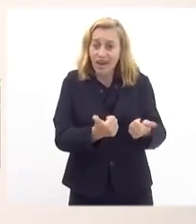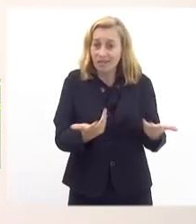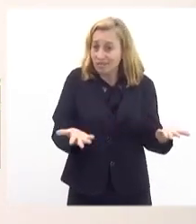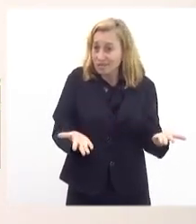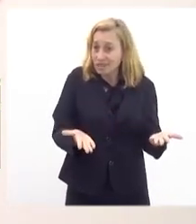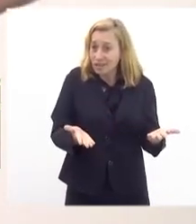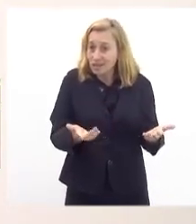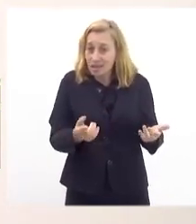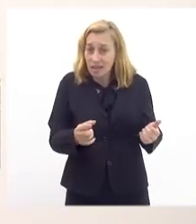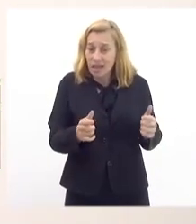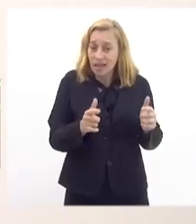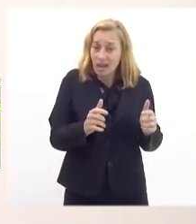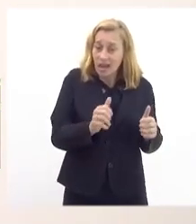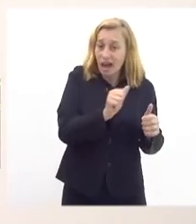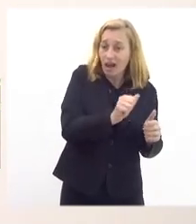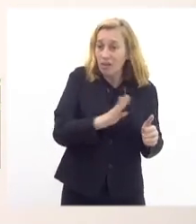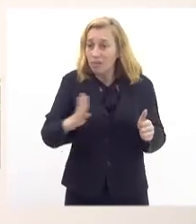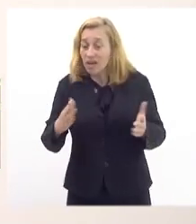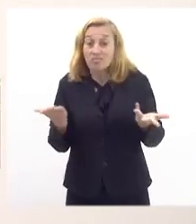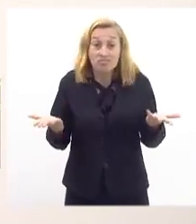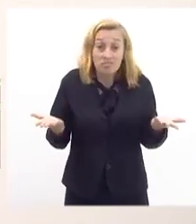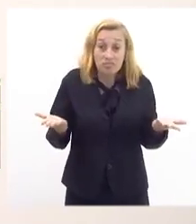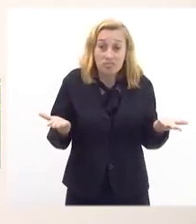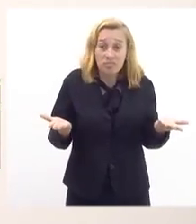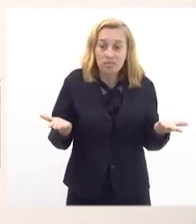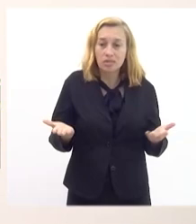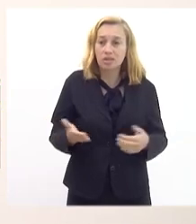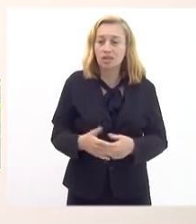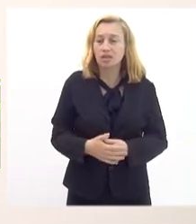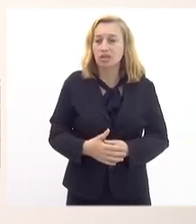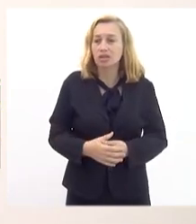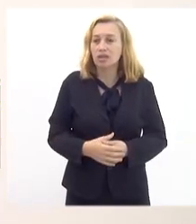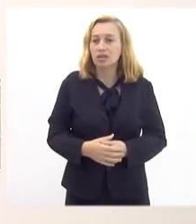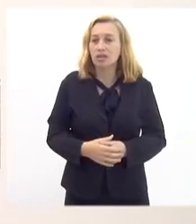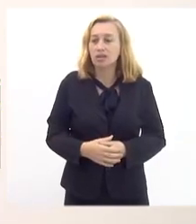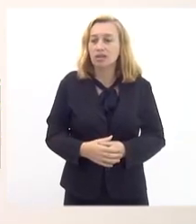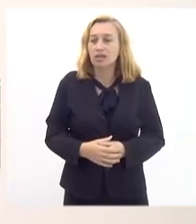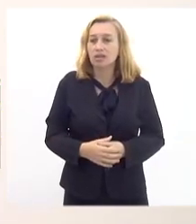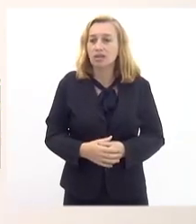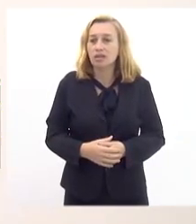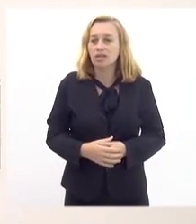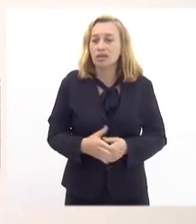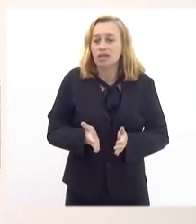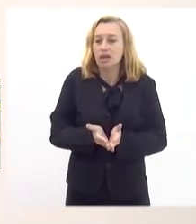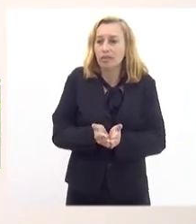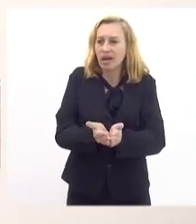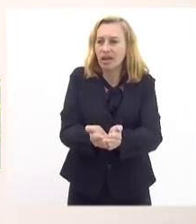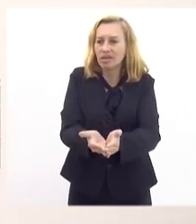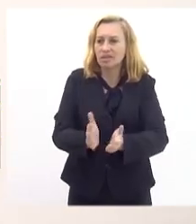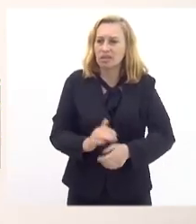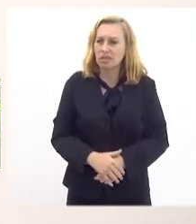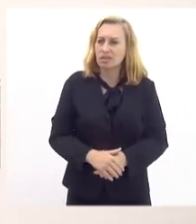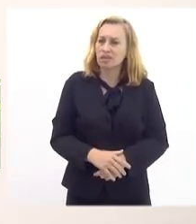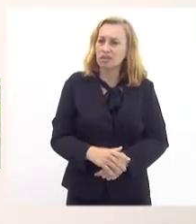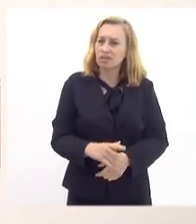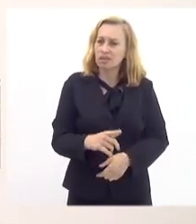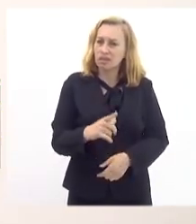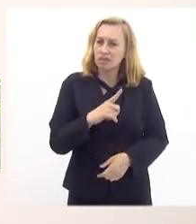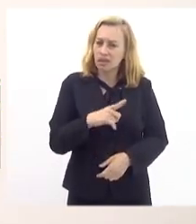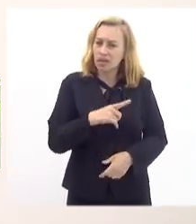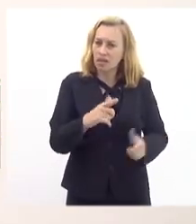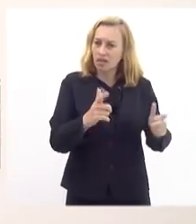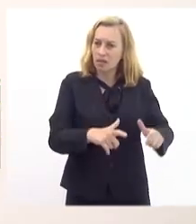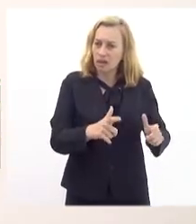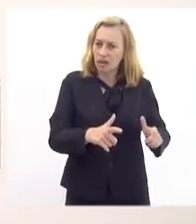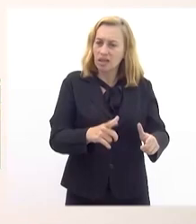torno é ali né tá bom é como é que é e depois elas atiram posicionamento dinâmico